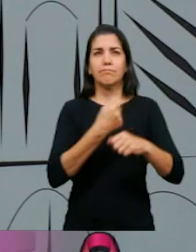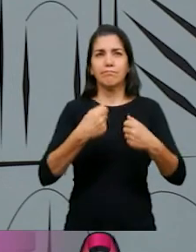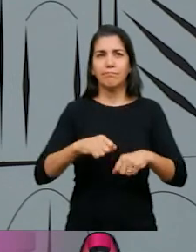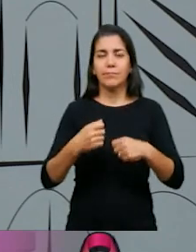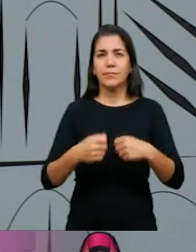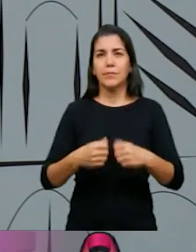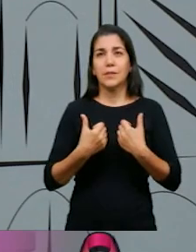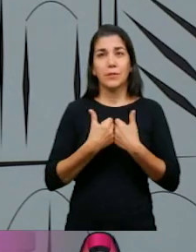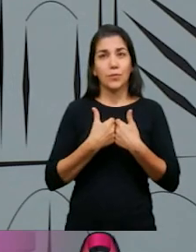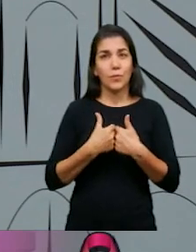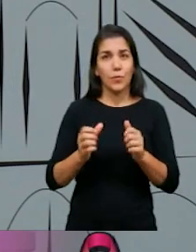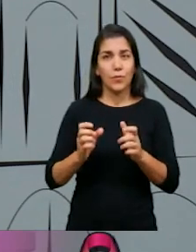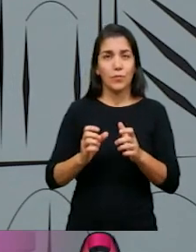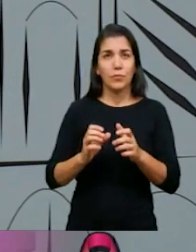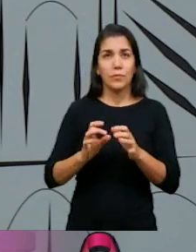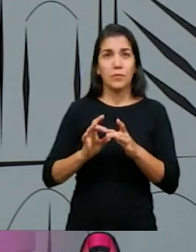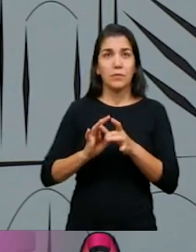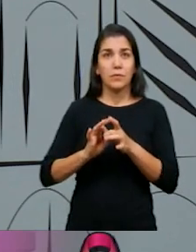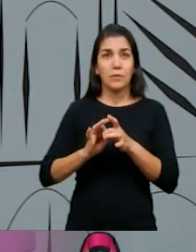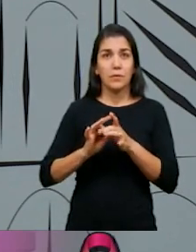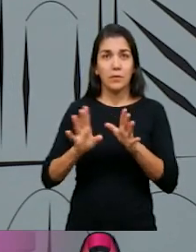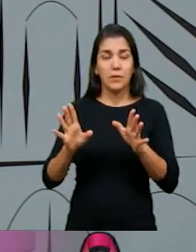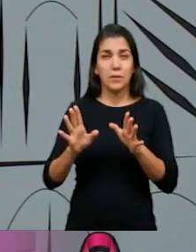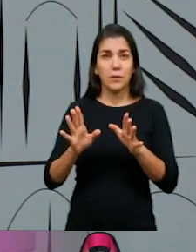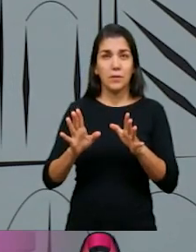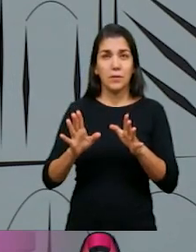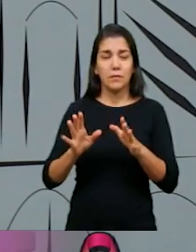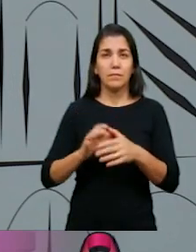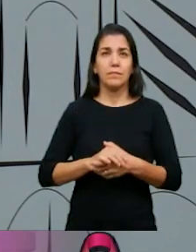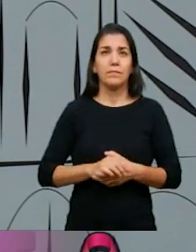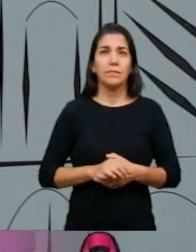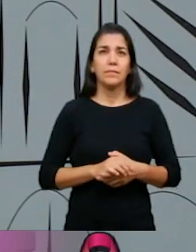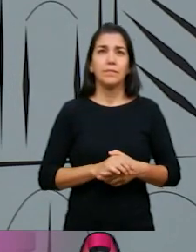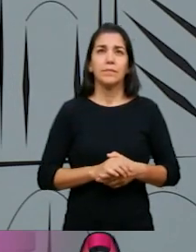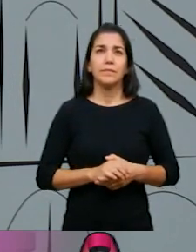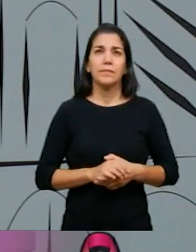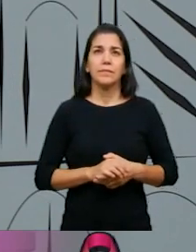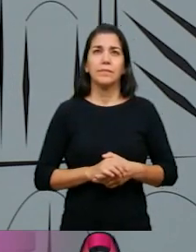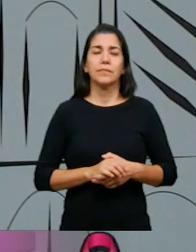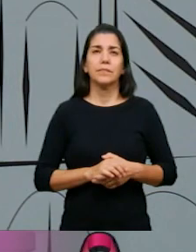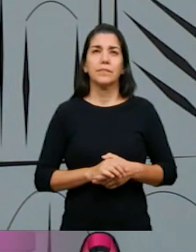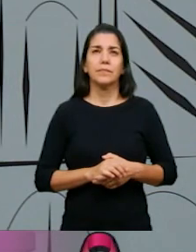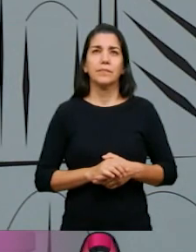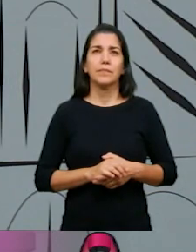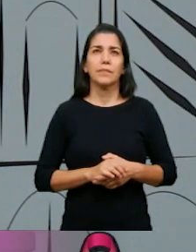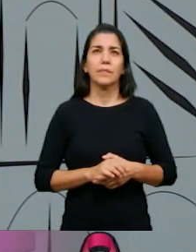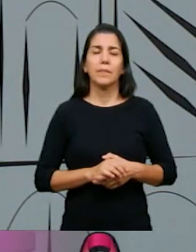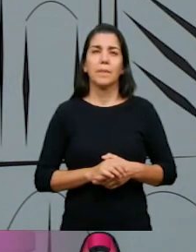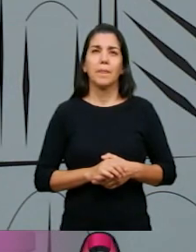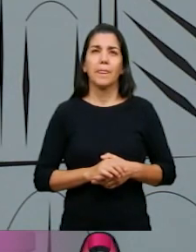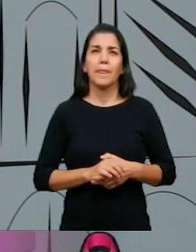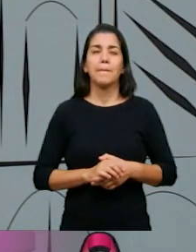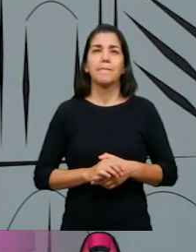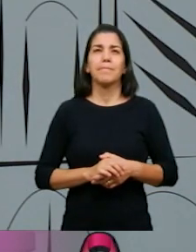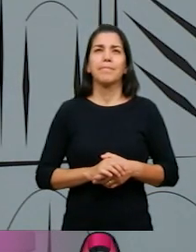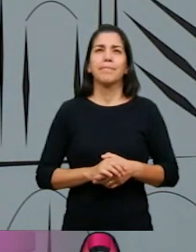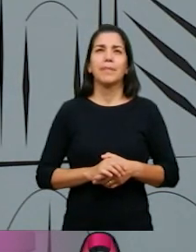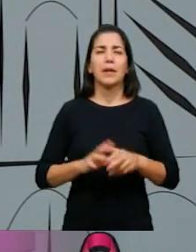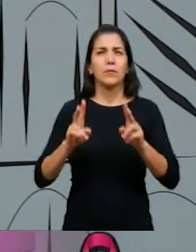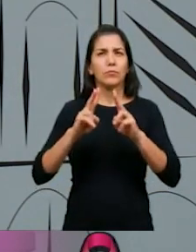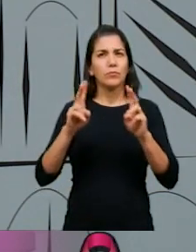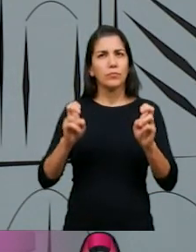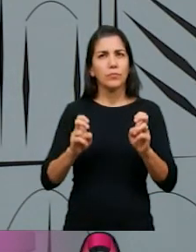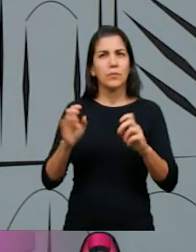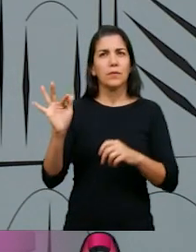e que tenham o passe livre nos domingos garantido. Falando também da universidade, eu utilizo esse espaço para